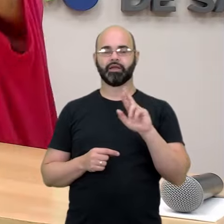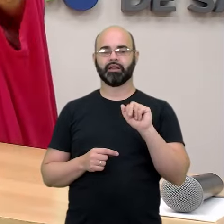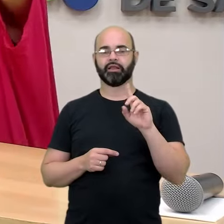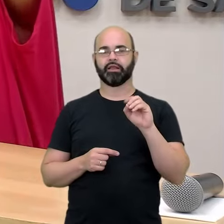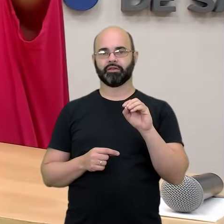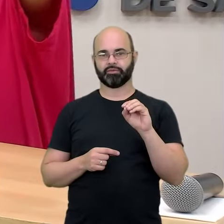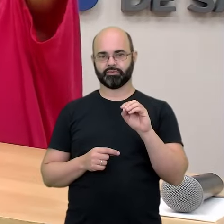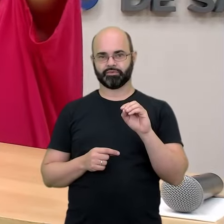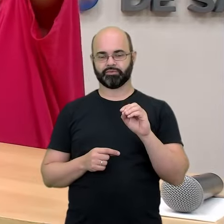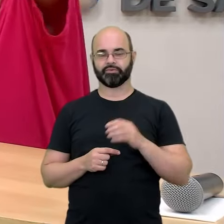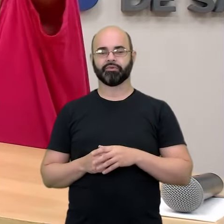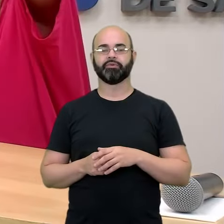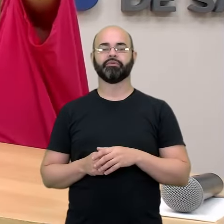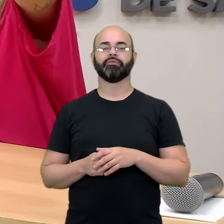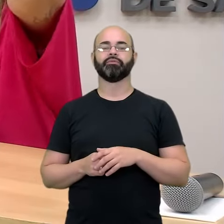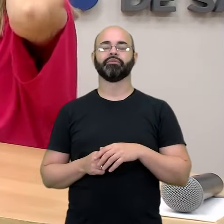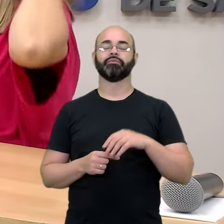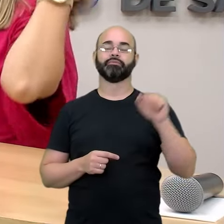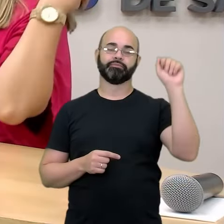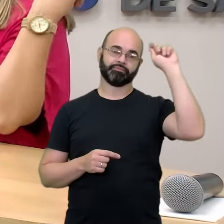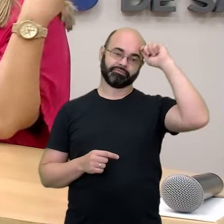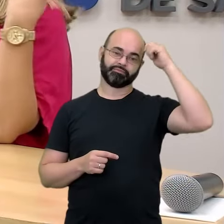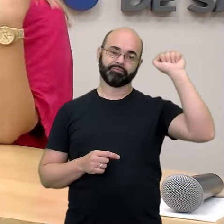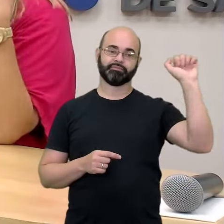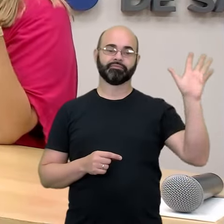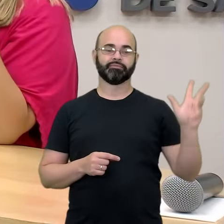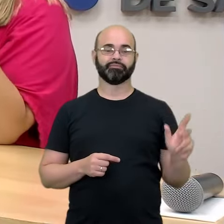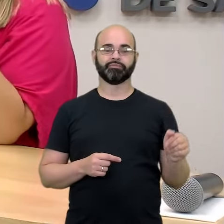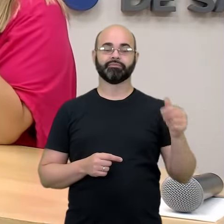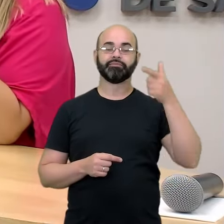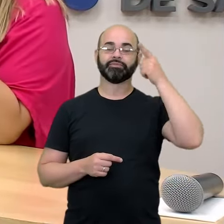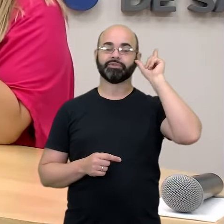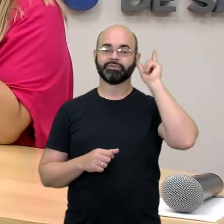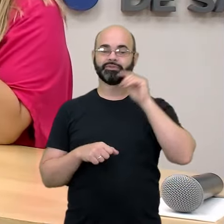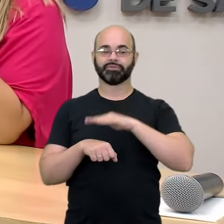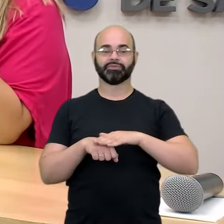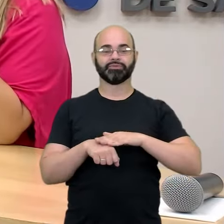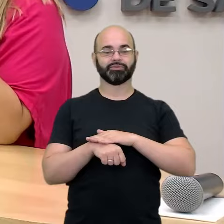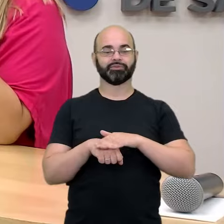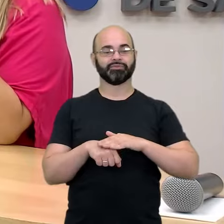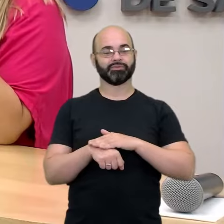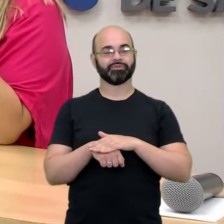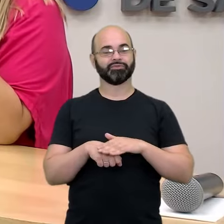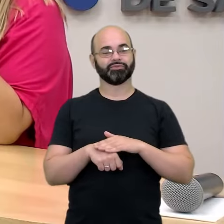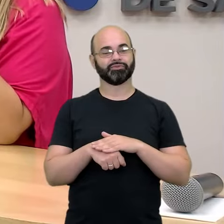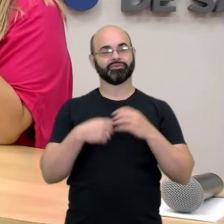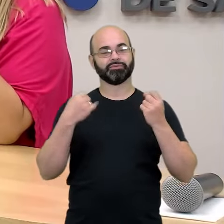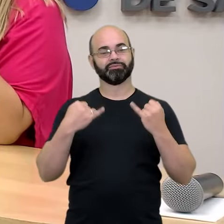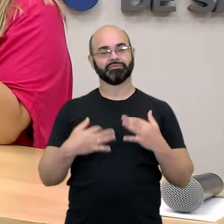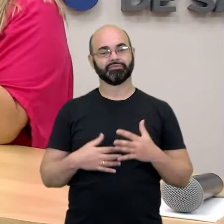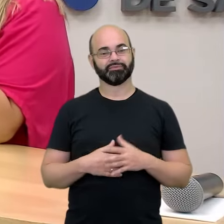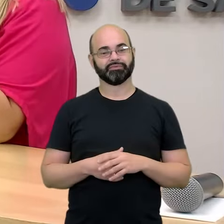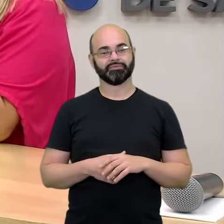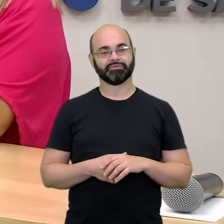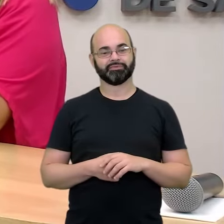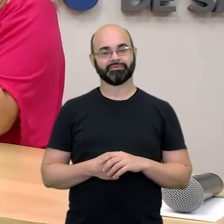literatura afro-brasileira. Aliás, esse livro aqui, a gente falou sobre ele ontem como exemplo. A professora Juliana falou que ia ler, está aqui emprestado para ti. Isso que eu ia